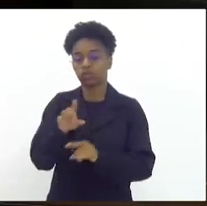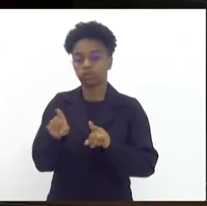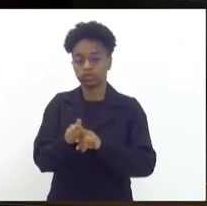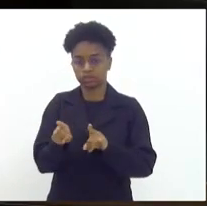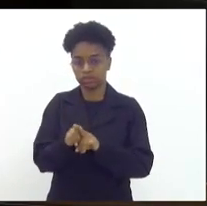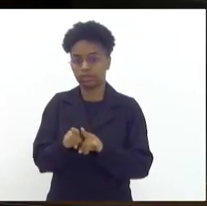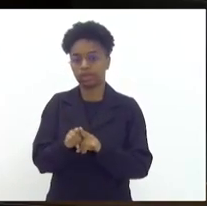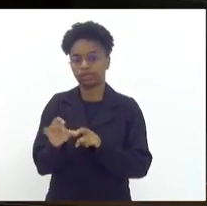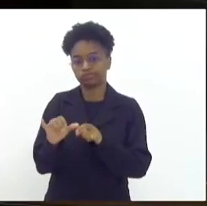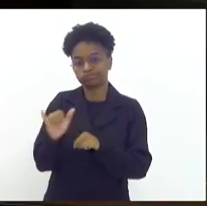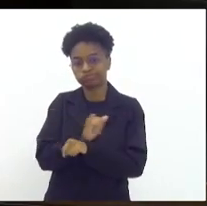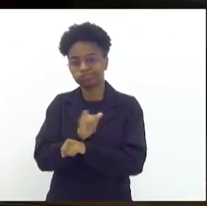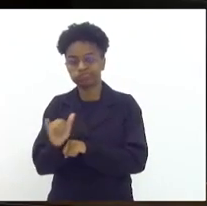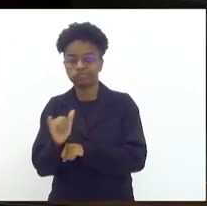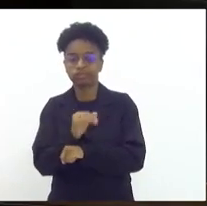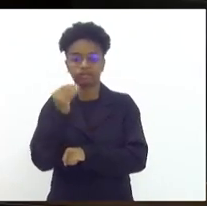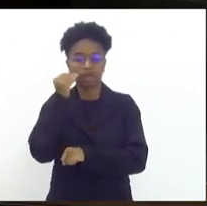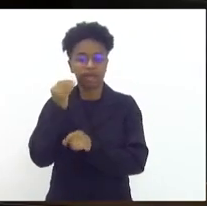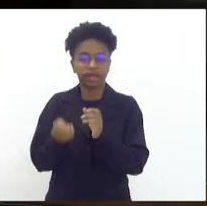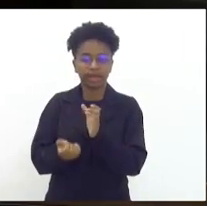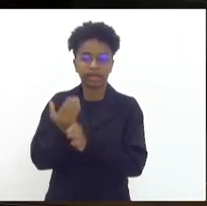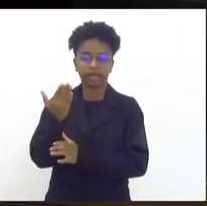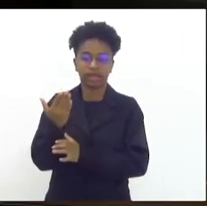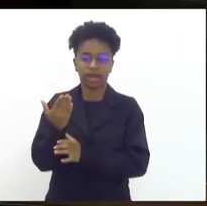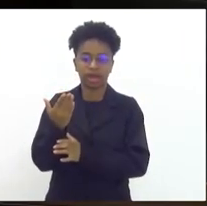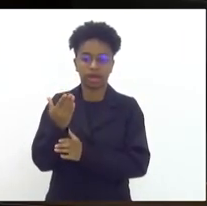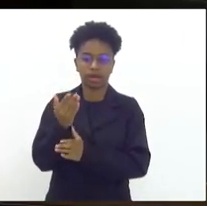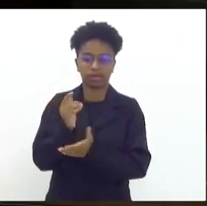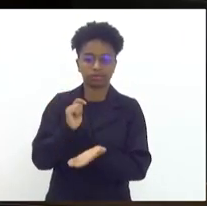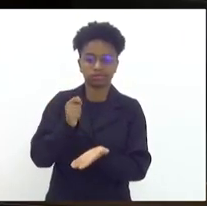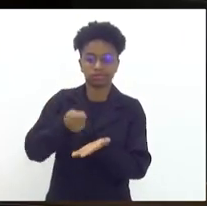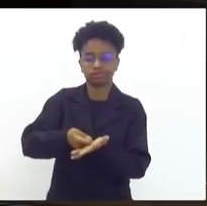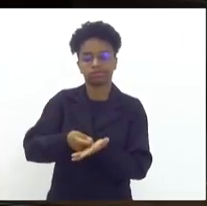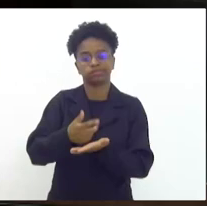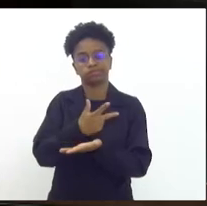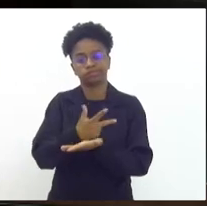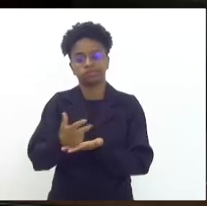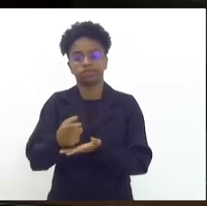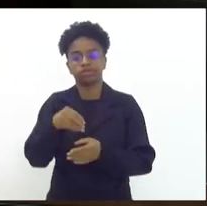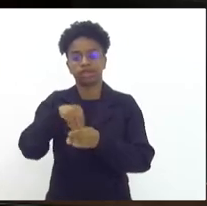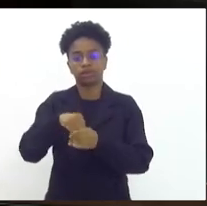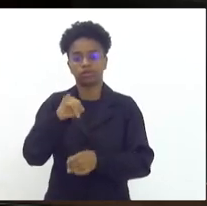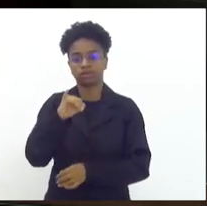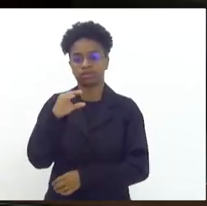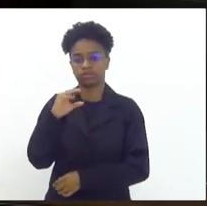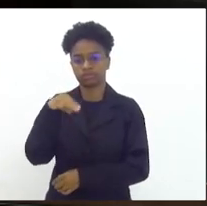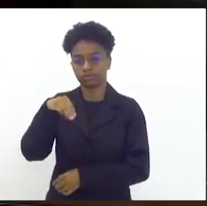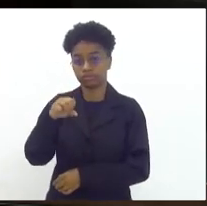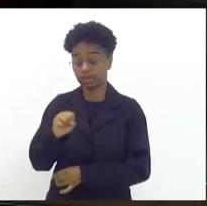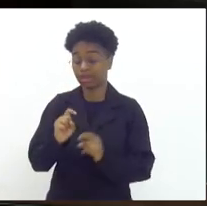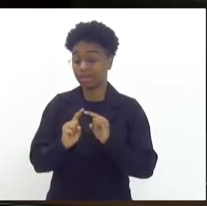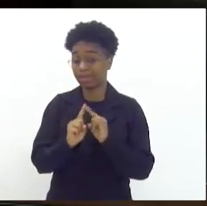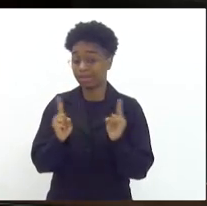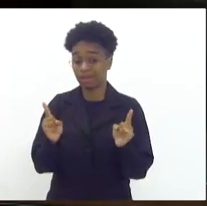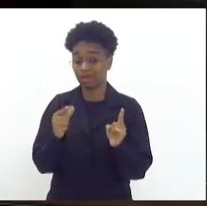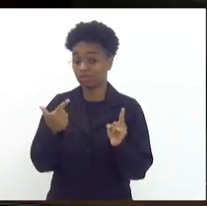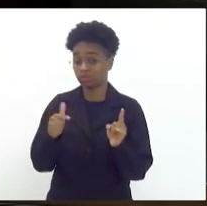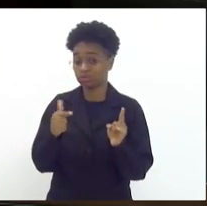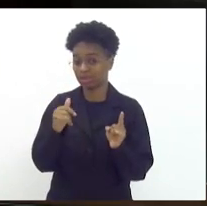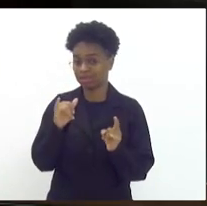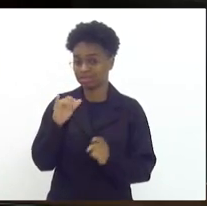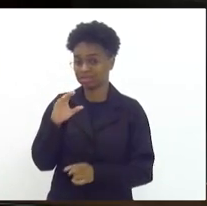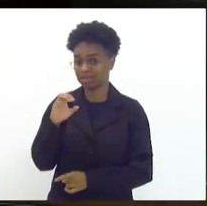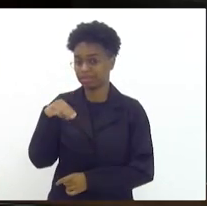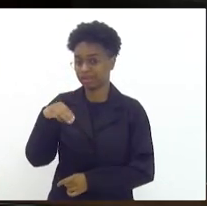subterfúgio para criar uma espécie de tributação adicional dentro do ICMS só que é o seguinte não vai mais ter